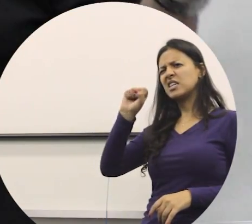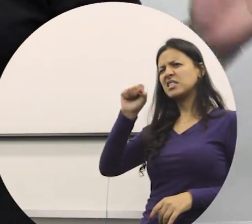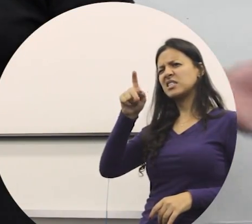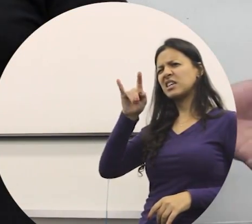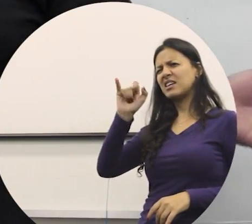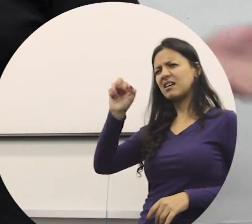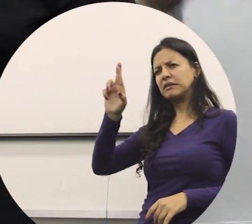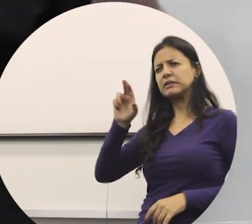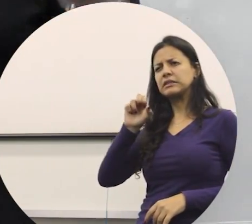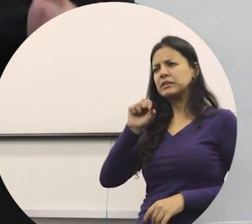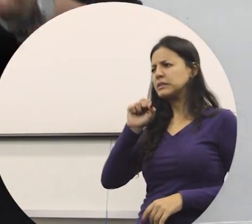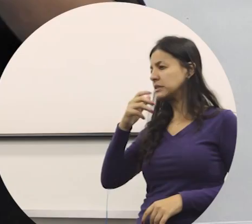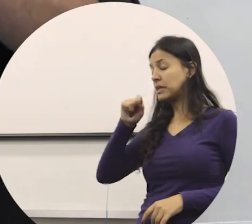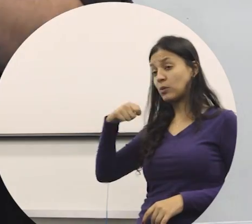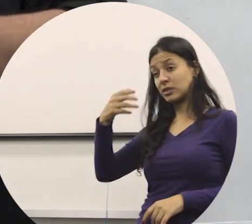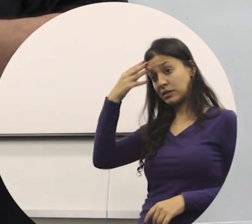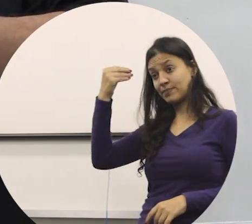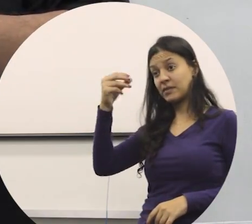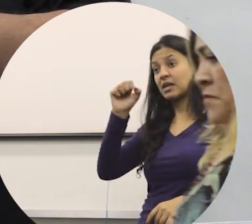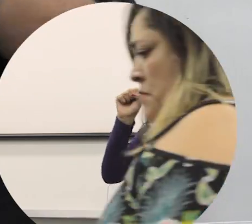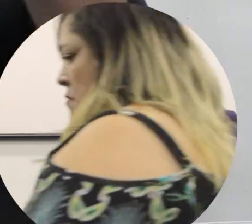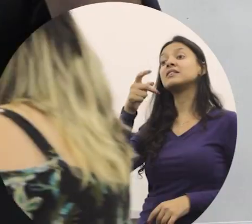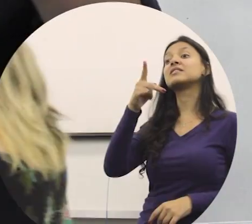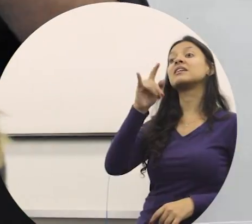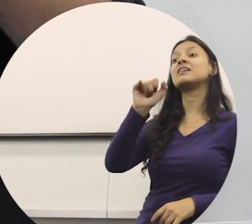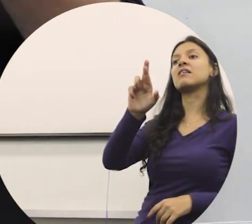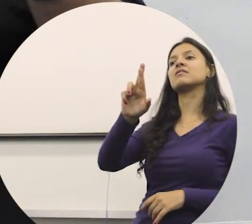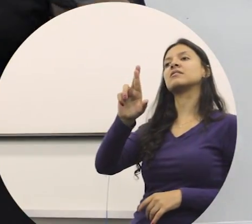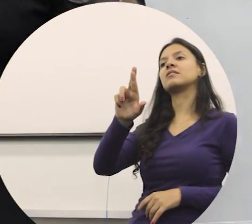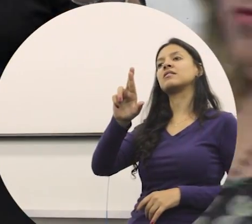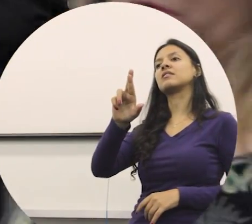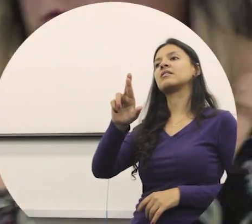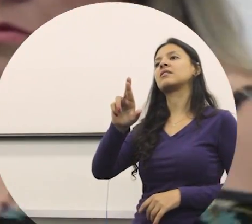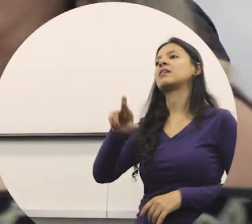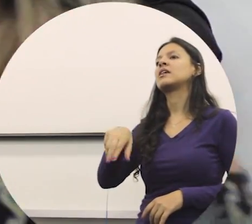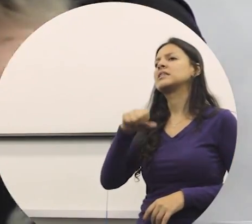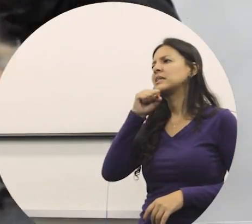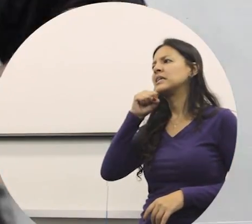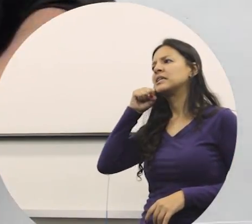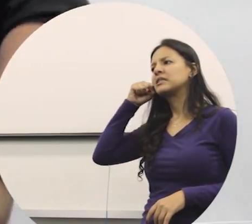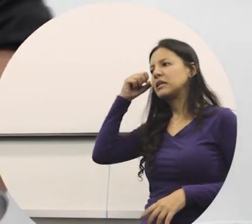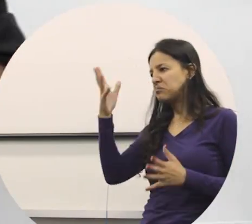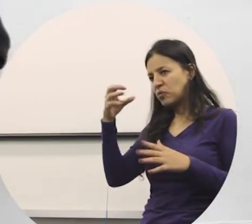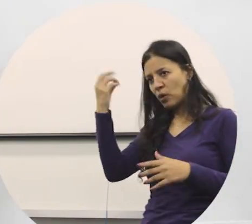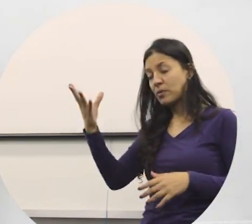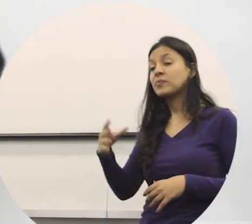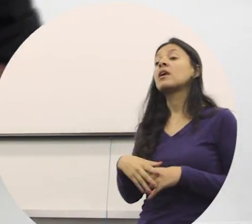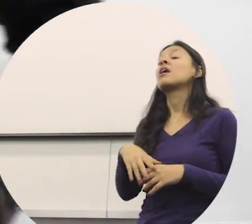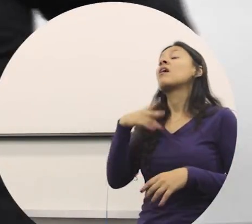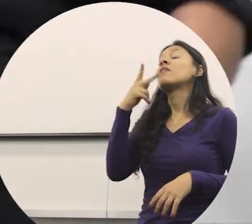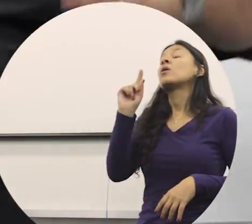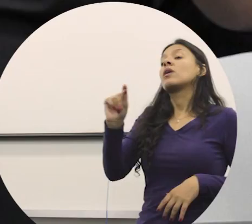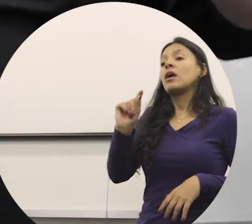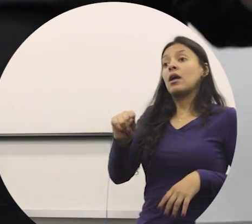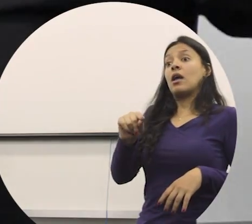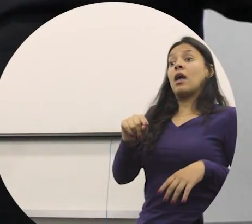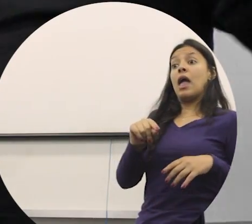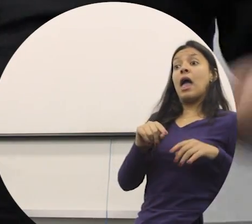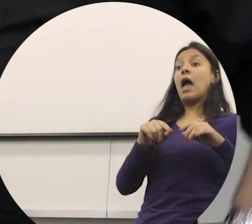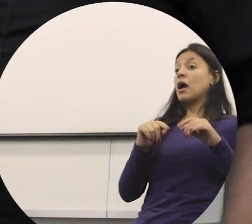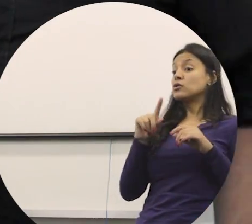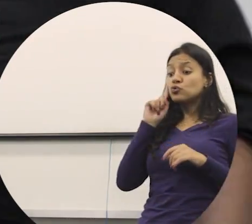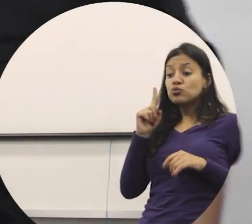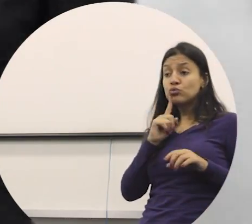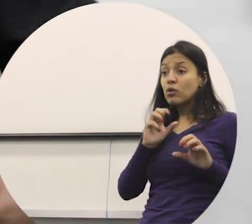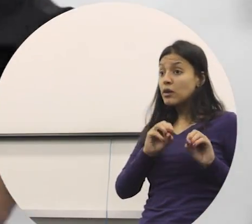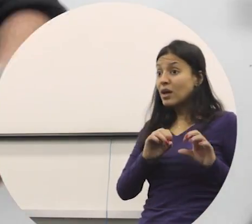surdos é educação de surdos, educação especial é educação especial. Pensando educação especial dentro da educação bilíngue. Seria educação especial dentro da